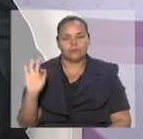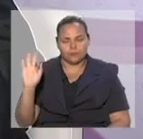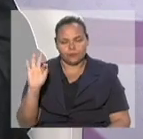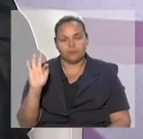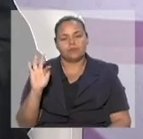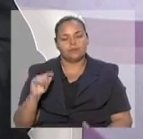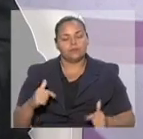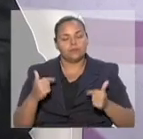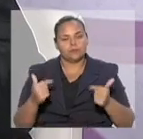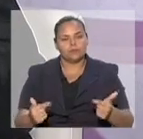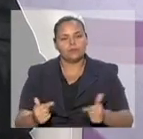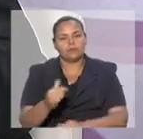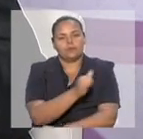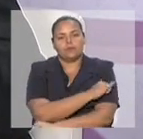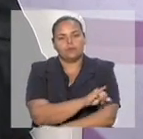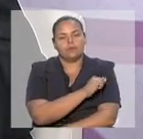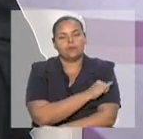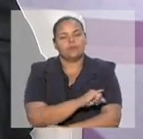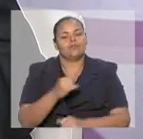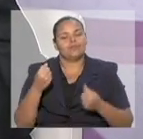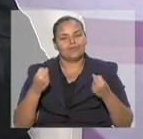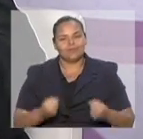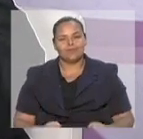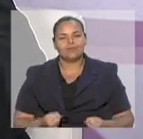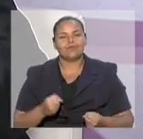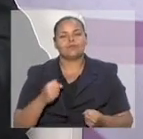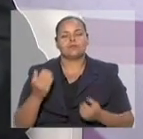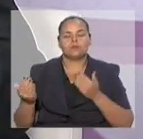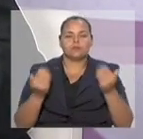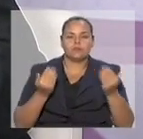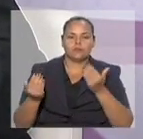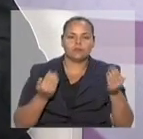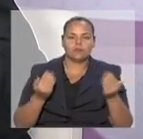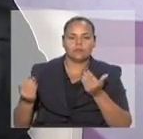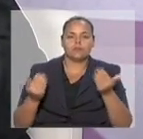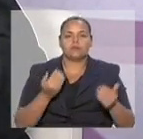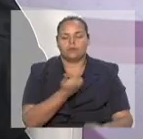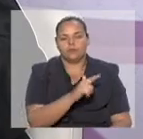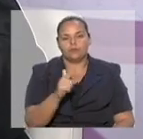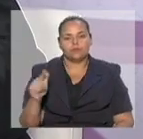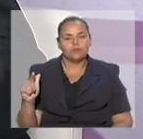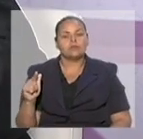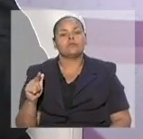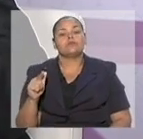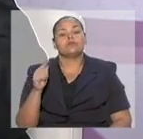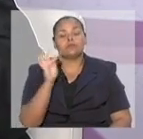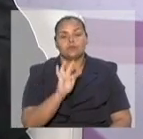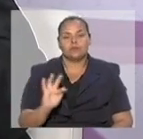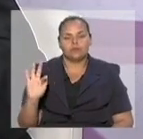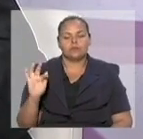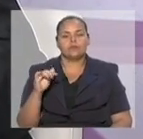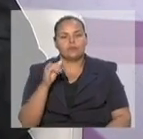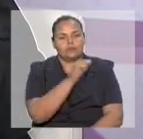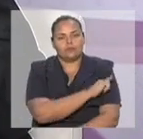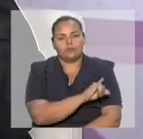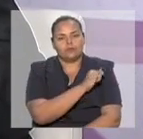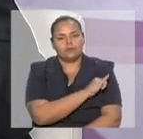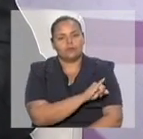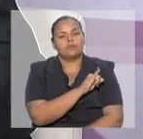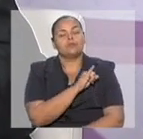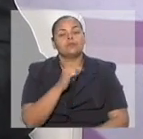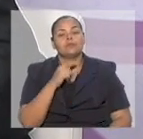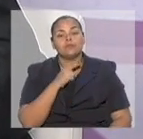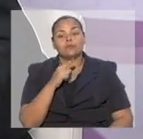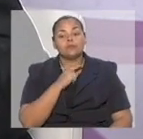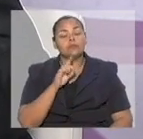federal atuante no Rio de Janeiro muito pesada quando a gente compara com outras entes da federação. Então o Rio tem uma situação